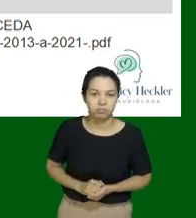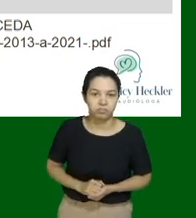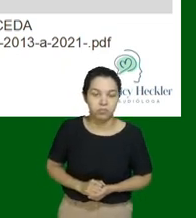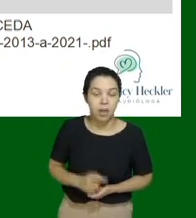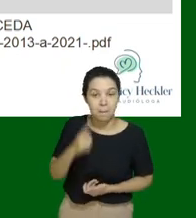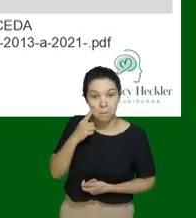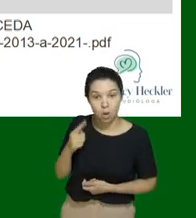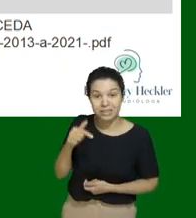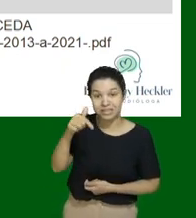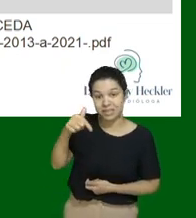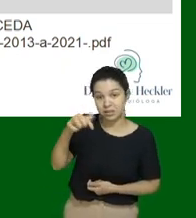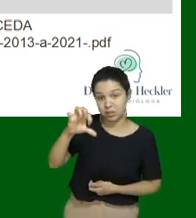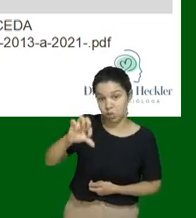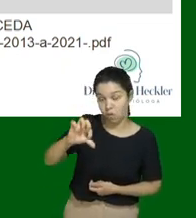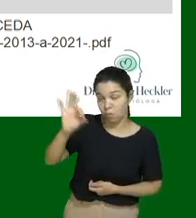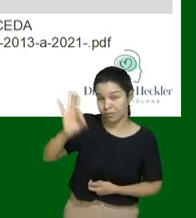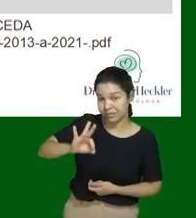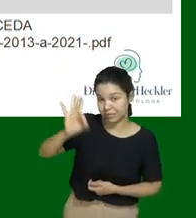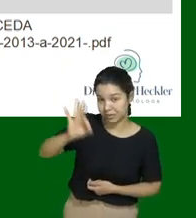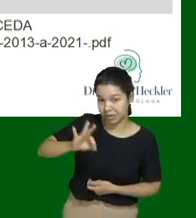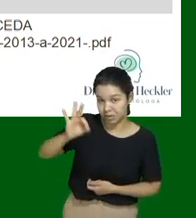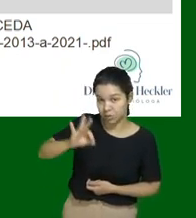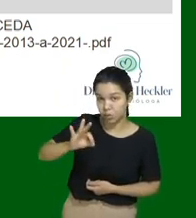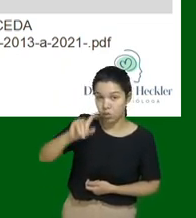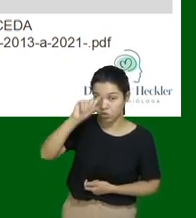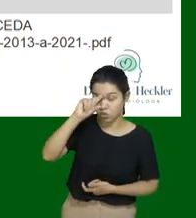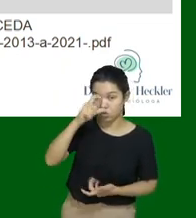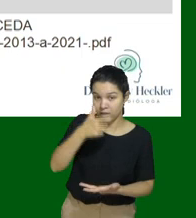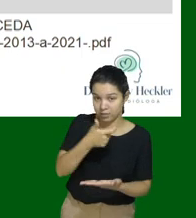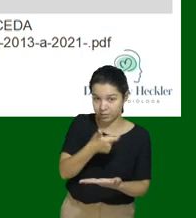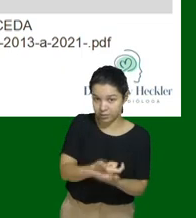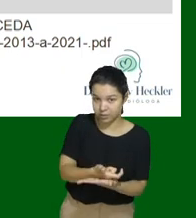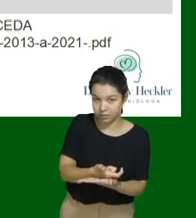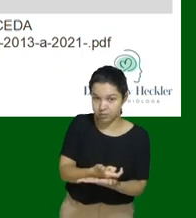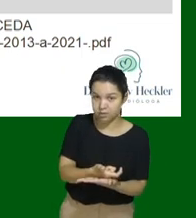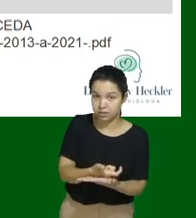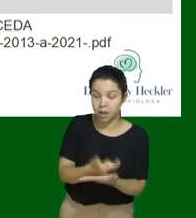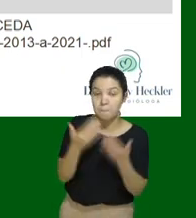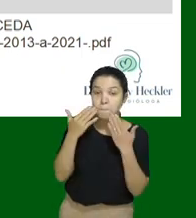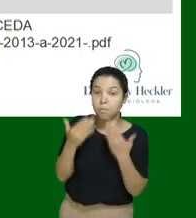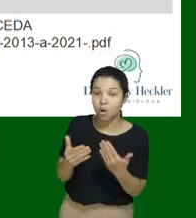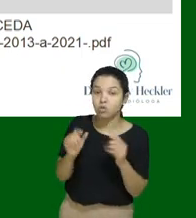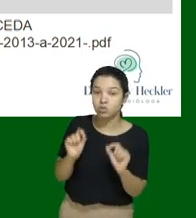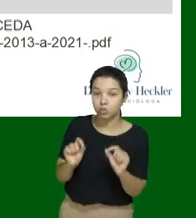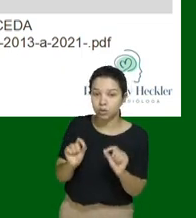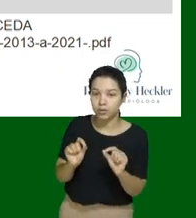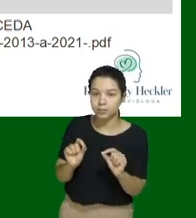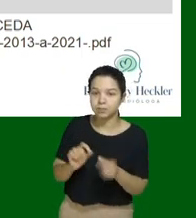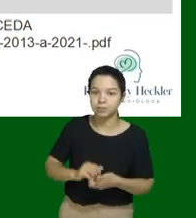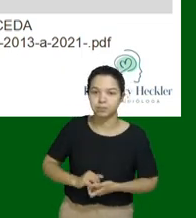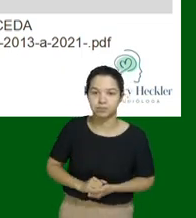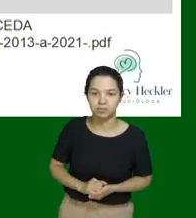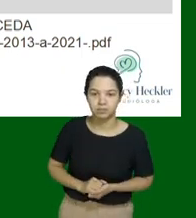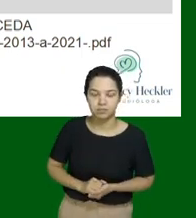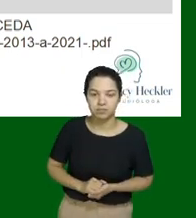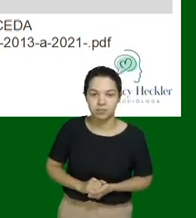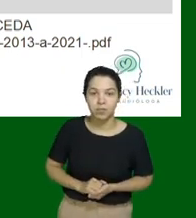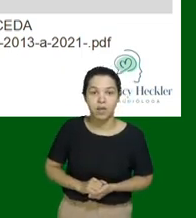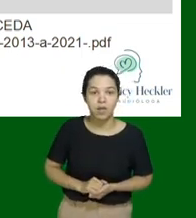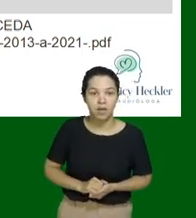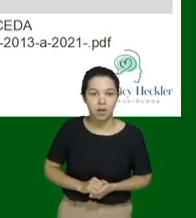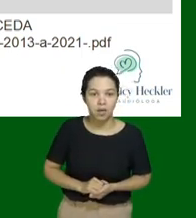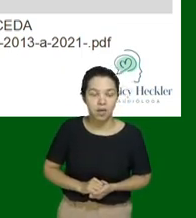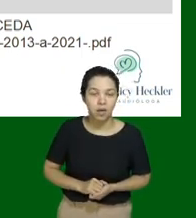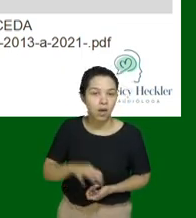79% dos casos de dislexia nessa pesquisa mostraram ter alteração do processamento